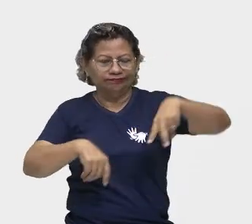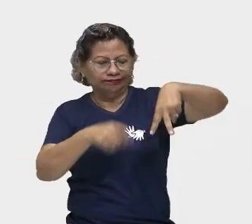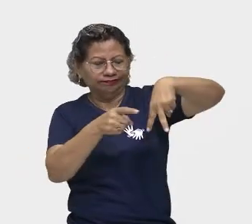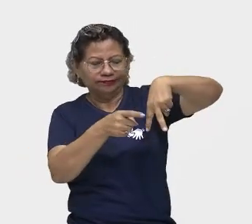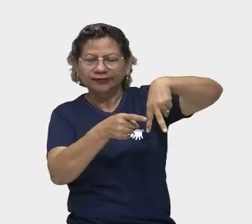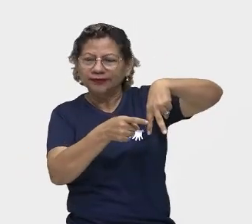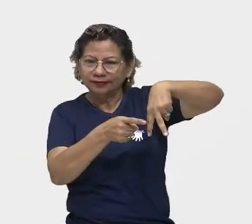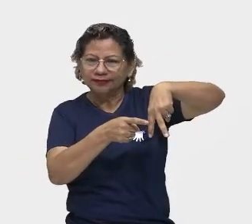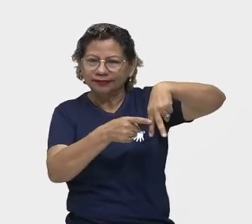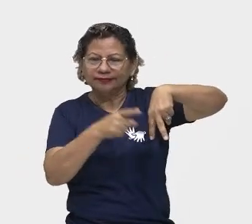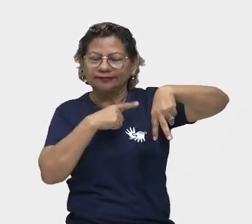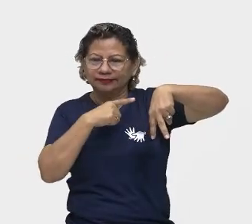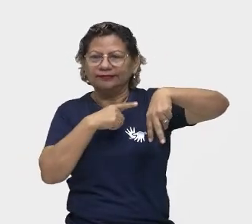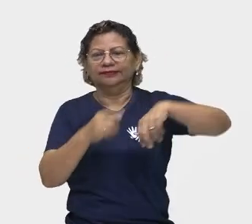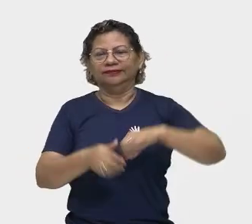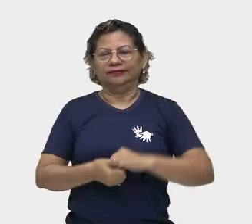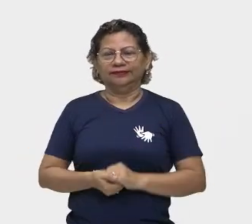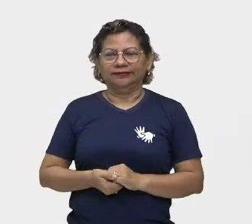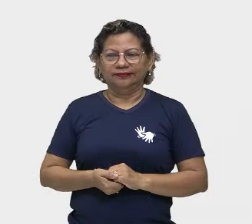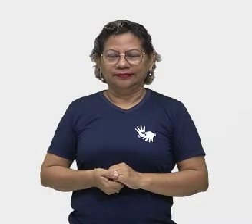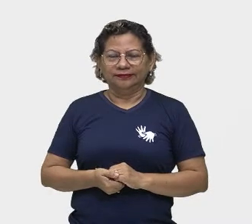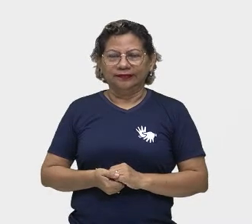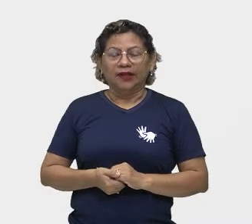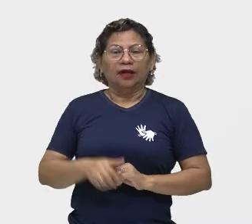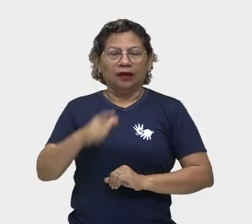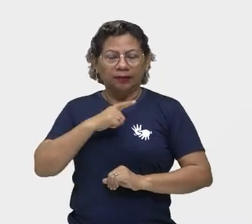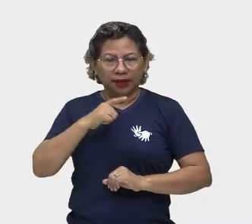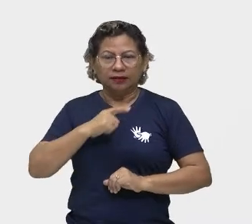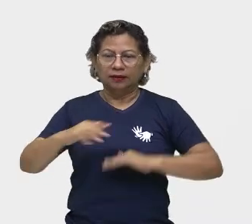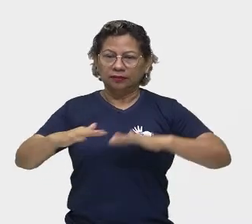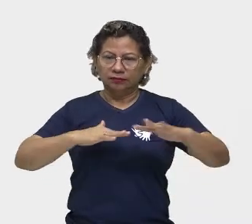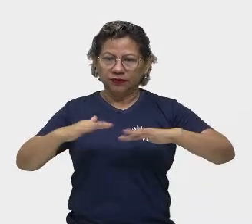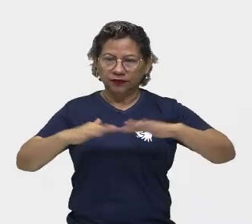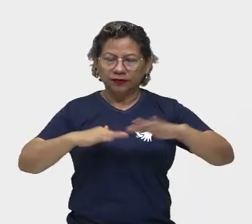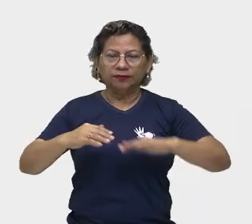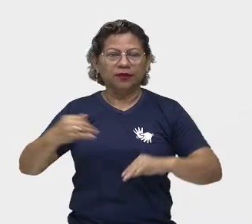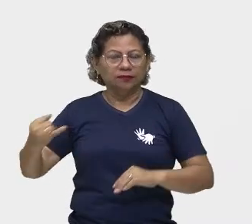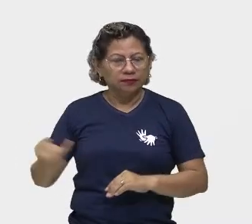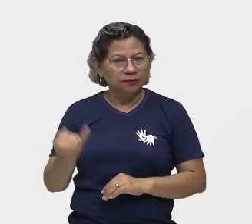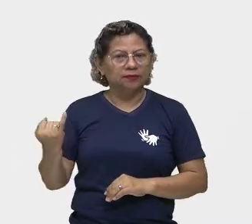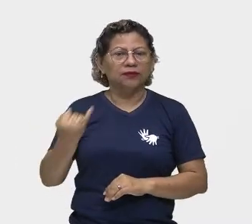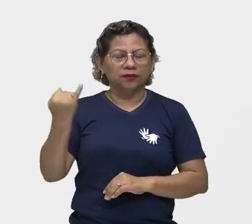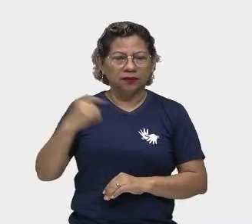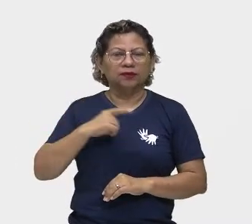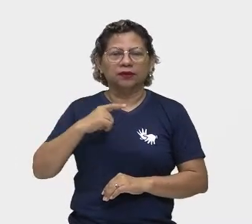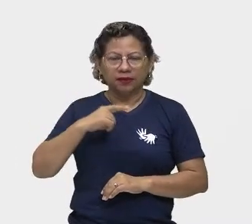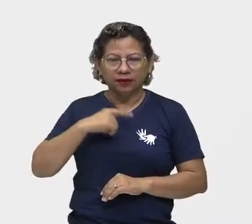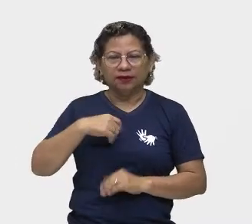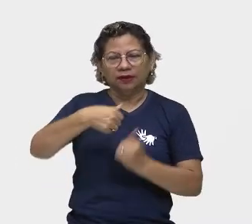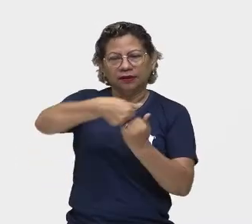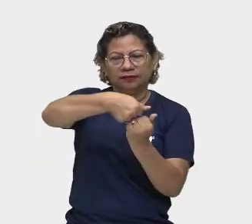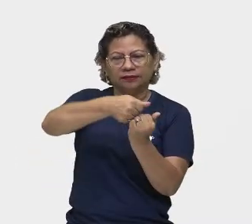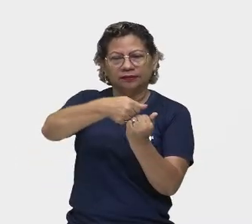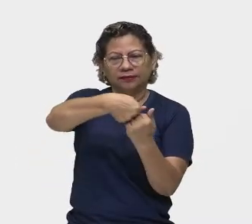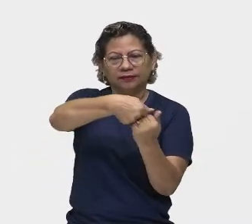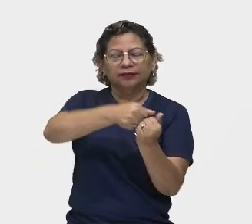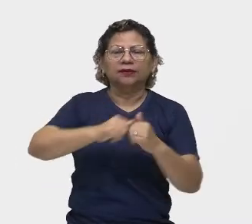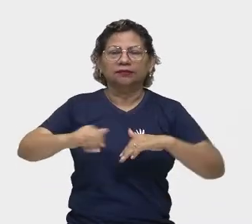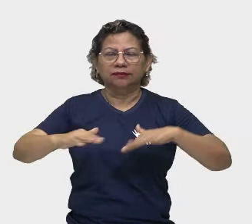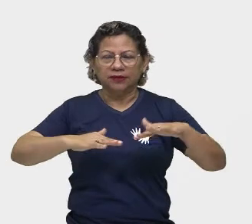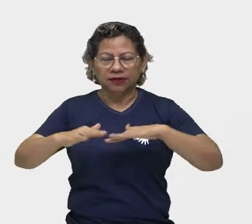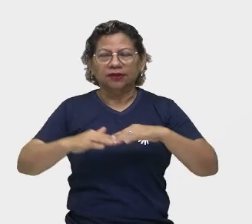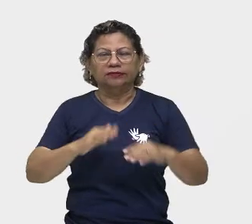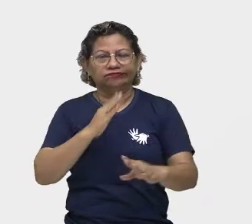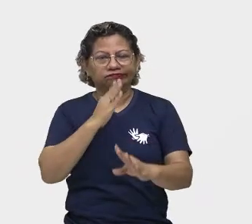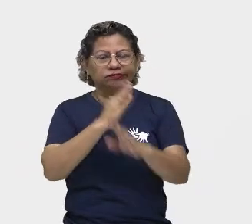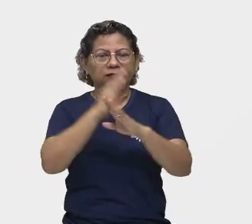sobre a gente tem ali na nossa perna então Para que ocorra a movimentação é necessário que tenham essas articulações né que a gente vai encontrar